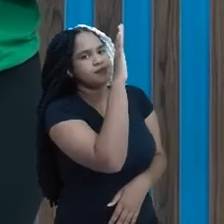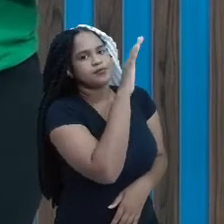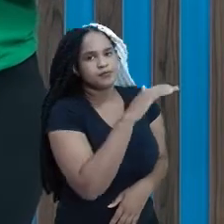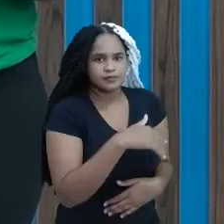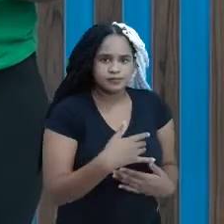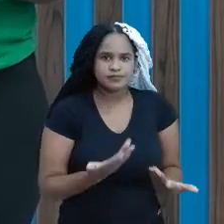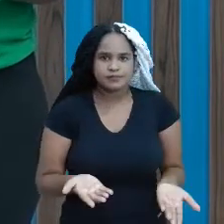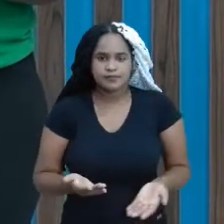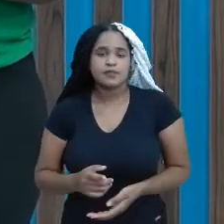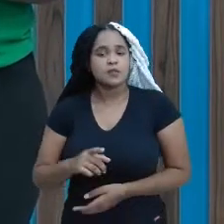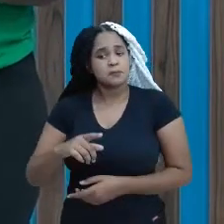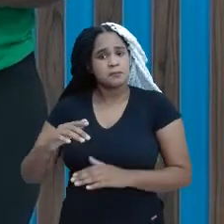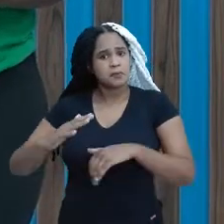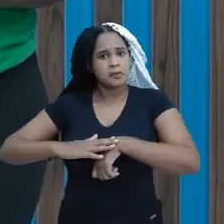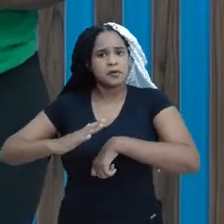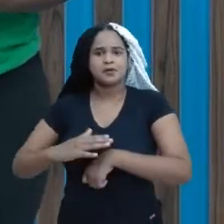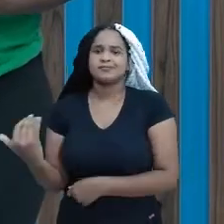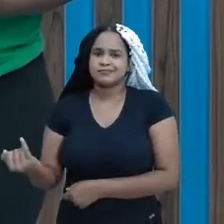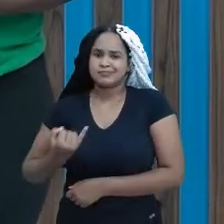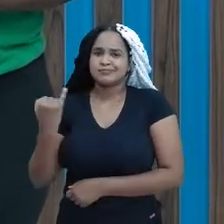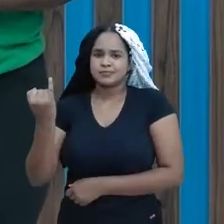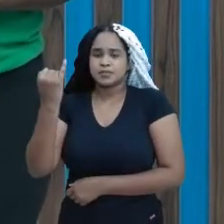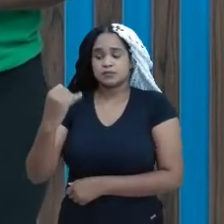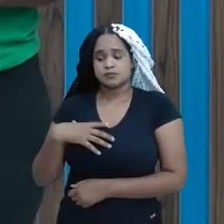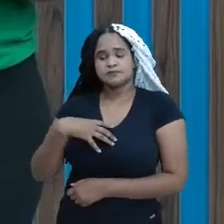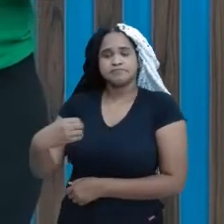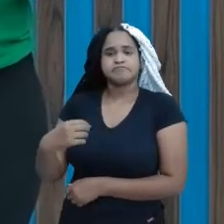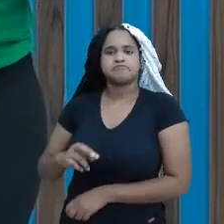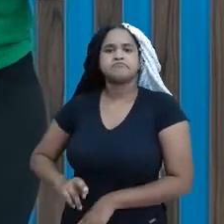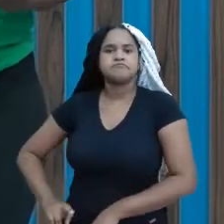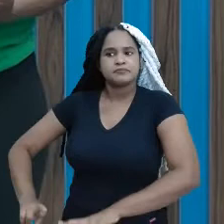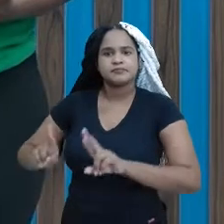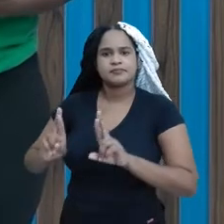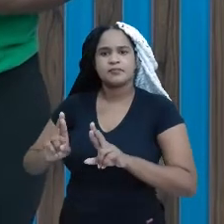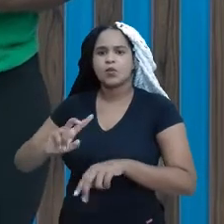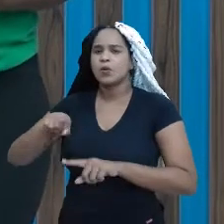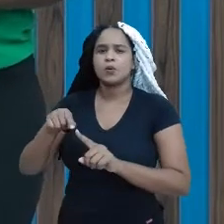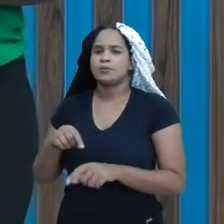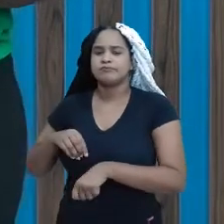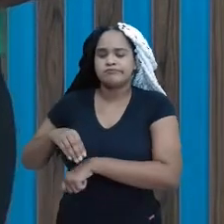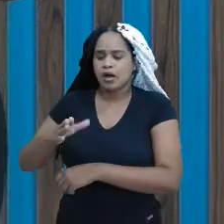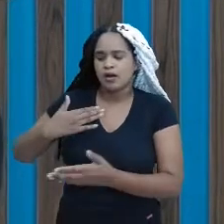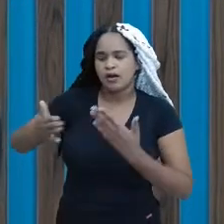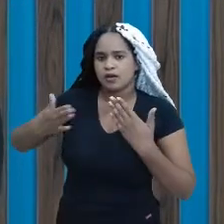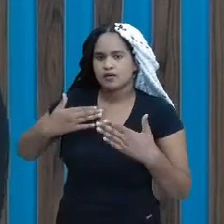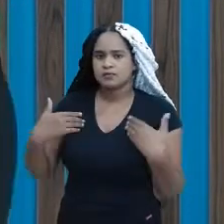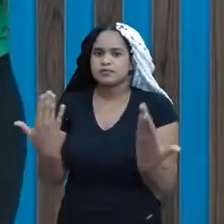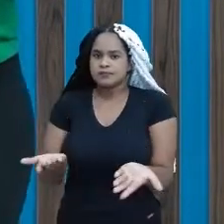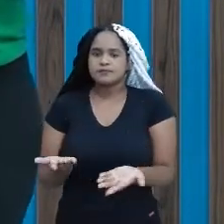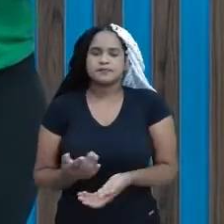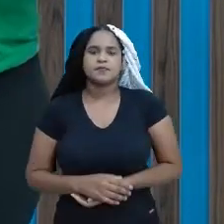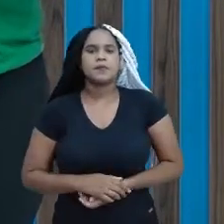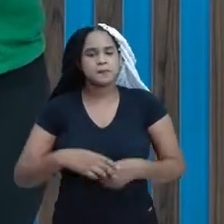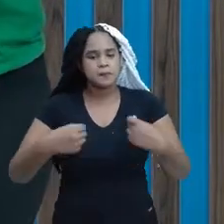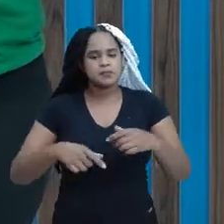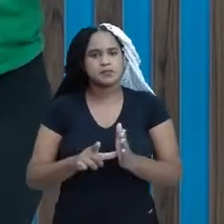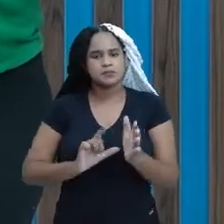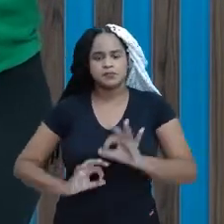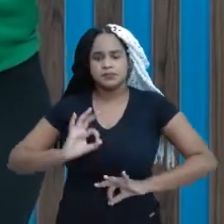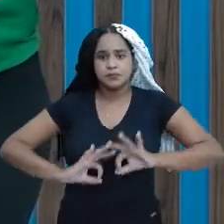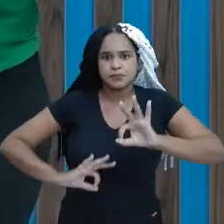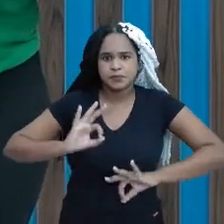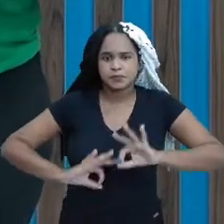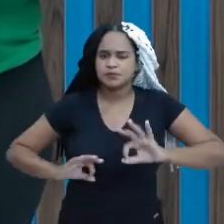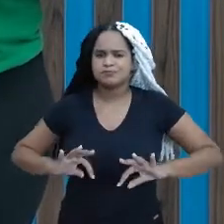importante e fundamental, que ele também está esperando para compartilhar algo com você. Então, que esteja ali, tudo organizado